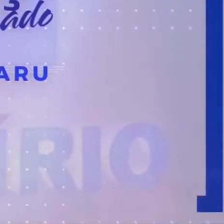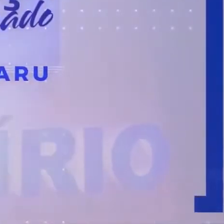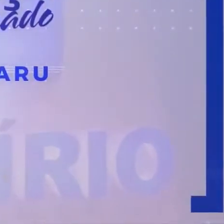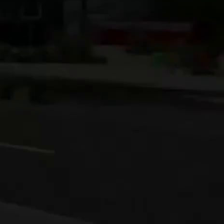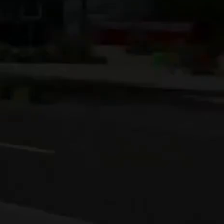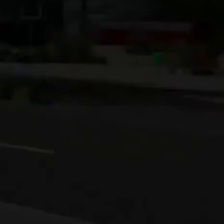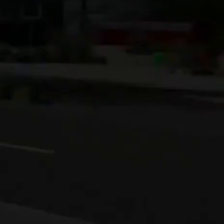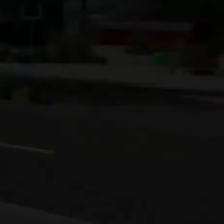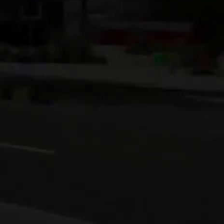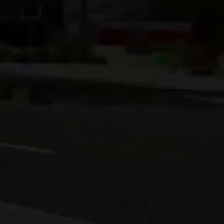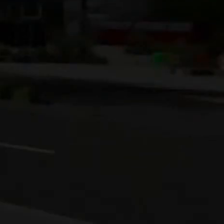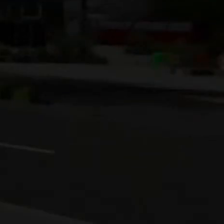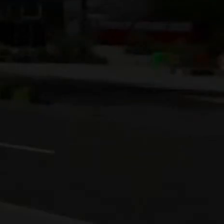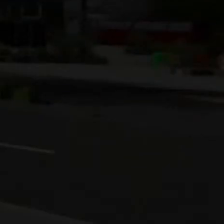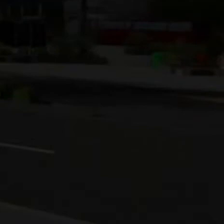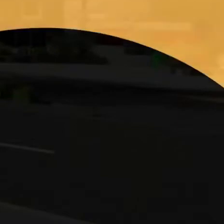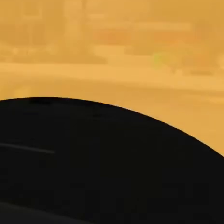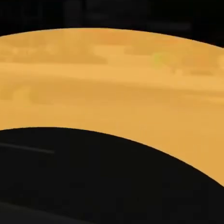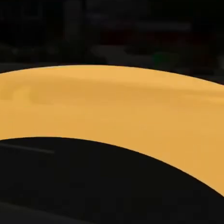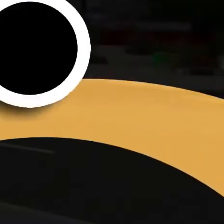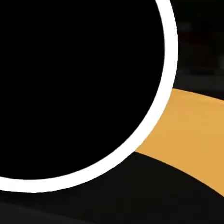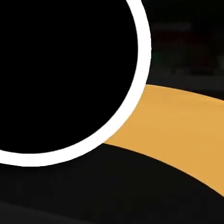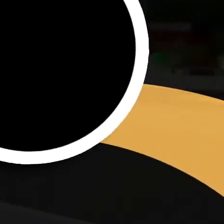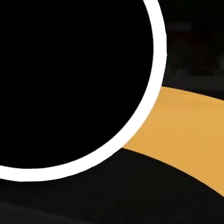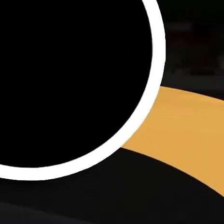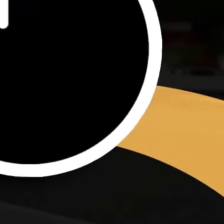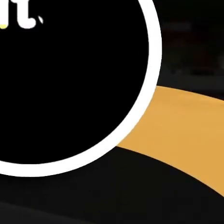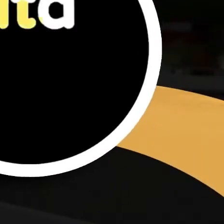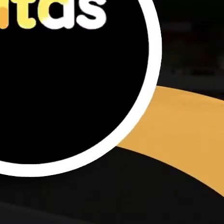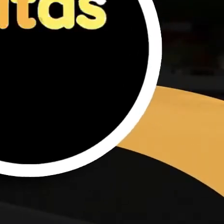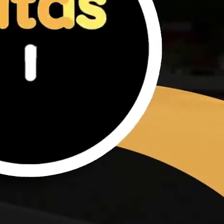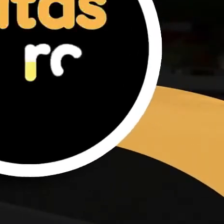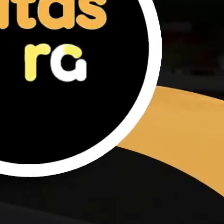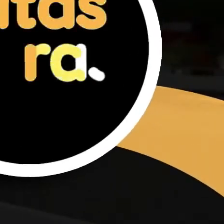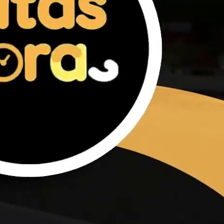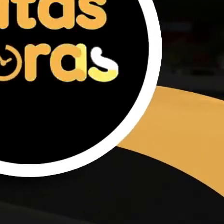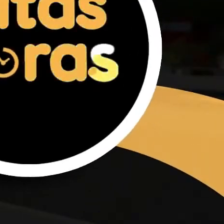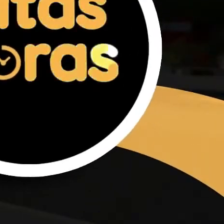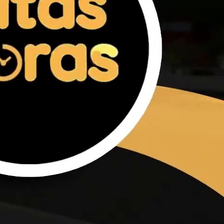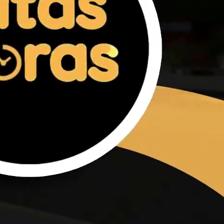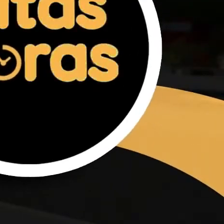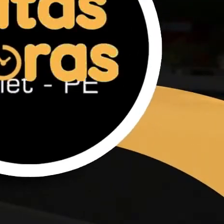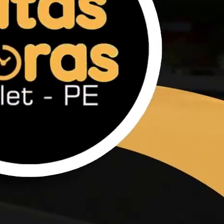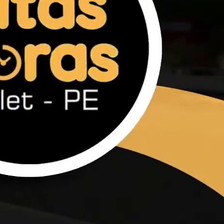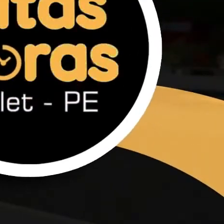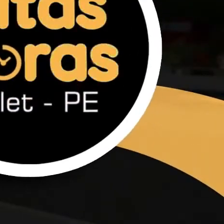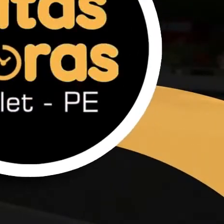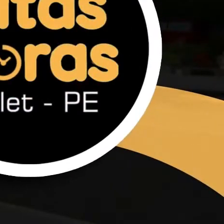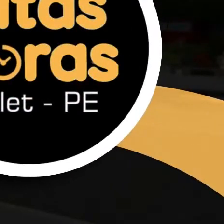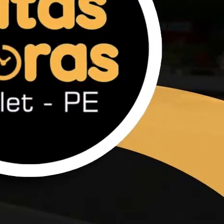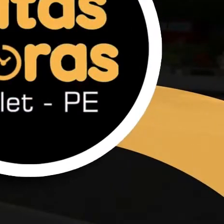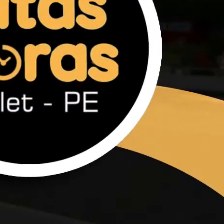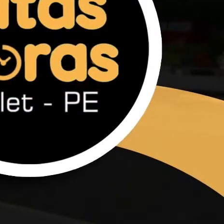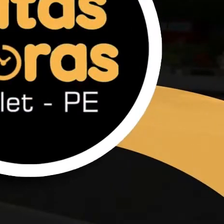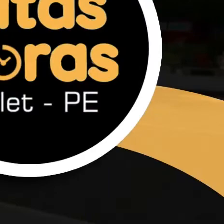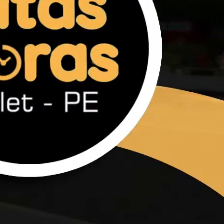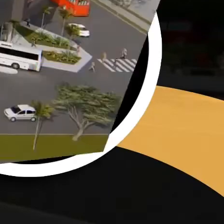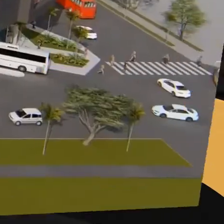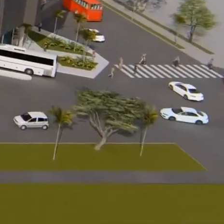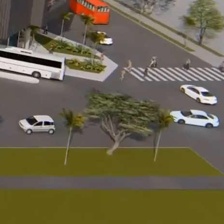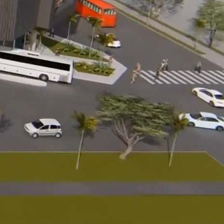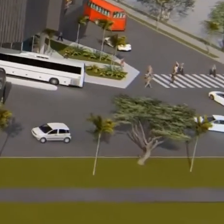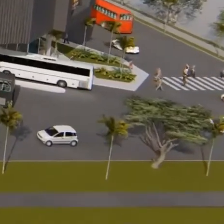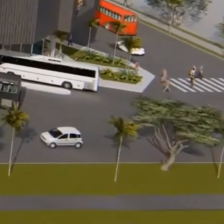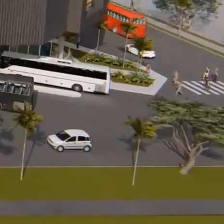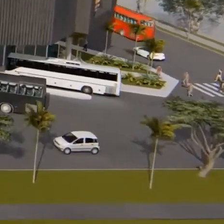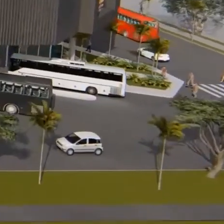Caruaru. Chegou a oportunidade que faltava para você, lojista, investir no polo de confecções. Altas Horas Outlet, um moderno centro